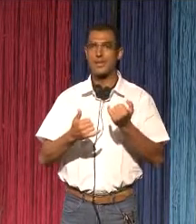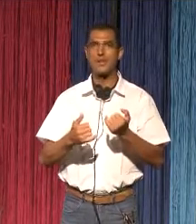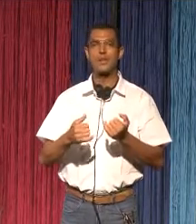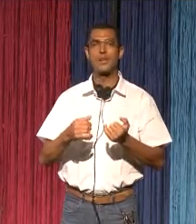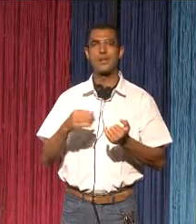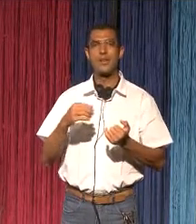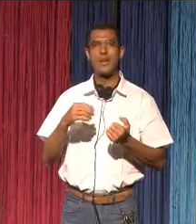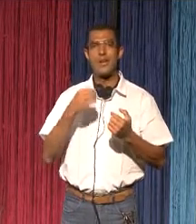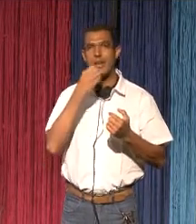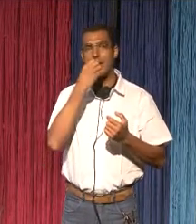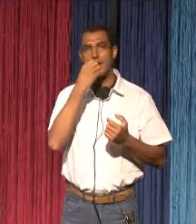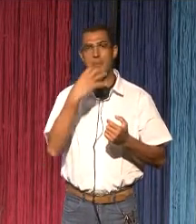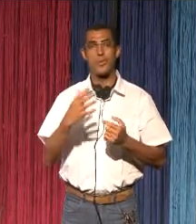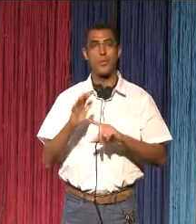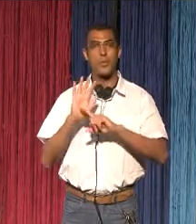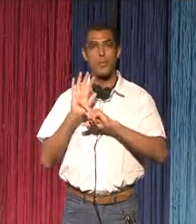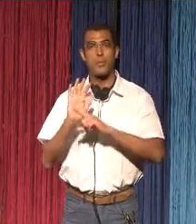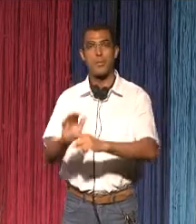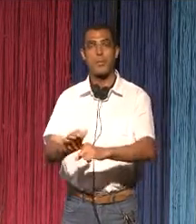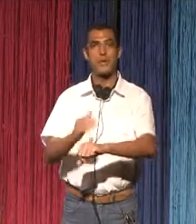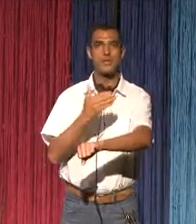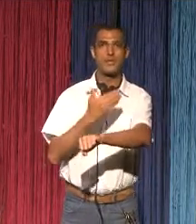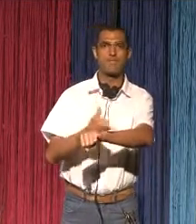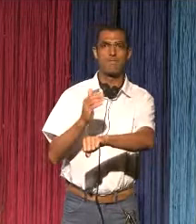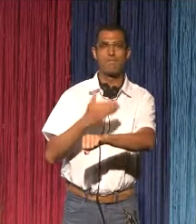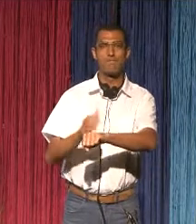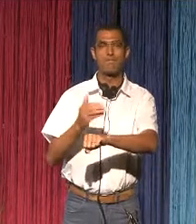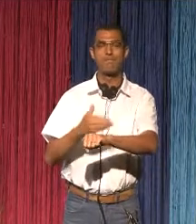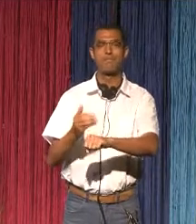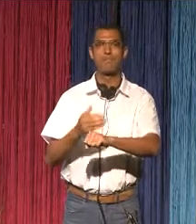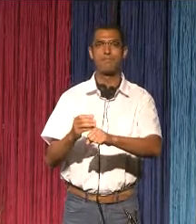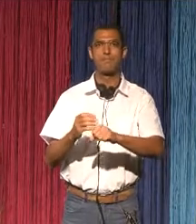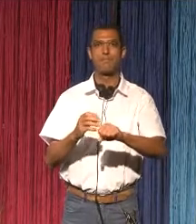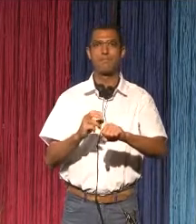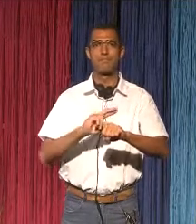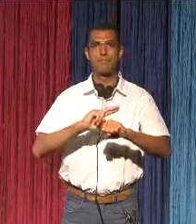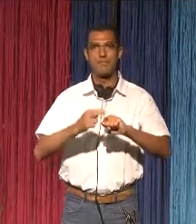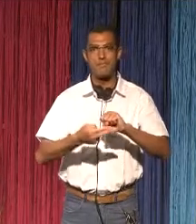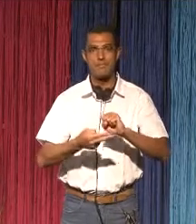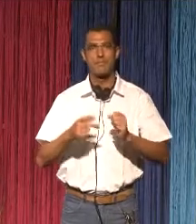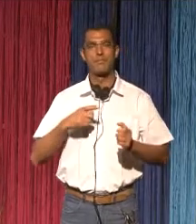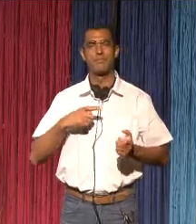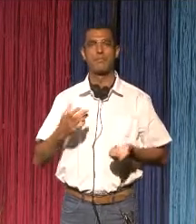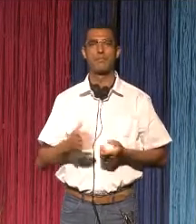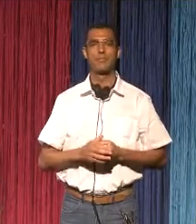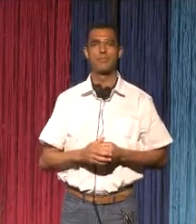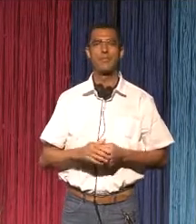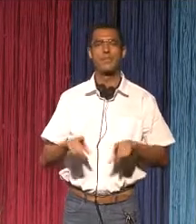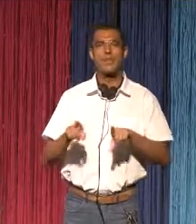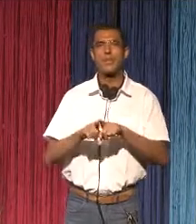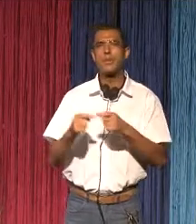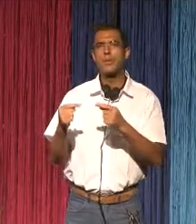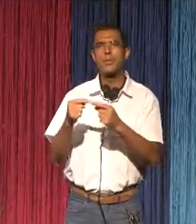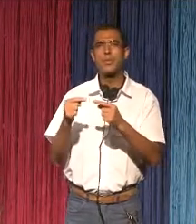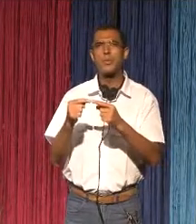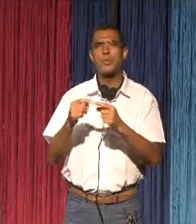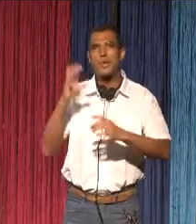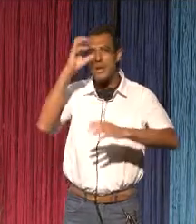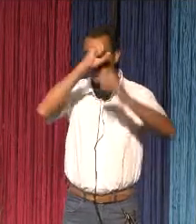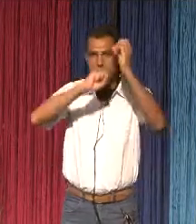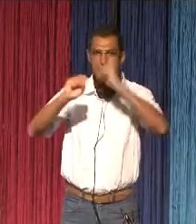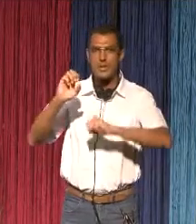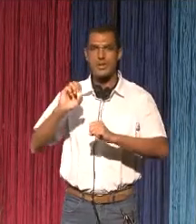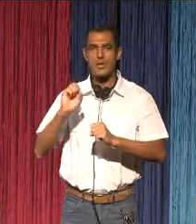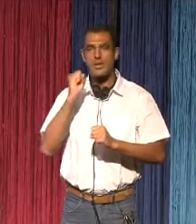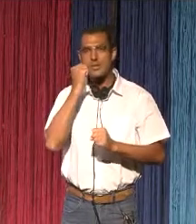de desenvolvimento cognitivo. Cognitivo é o mesmo que conhecimento no sentido das ciências ou da